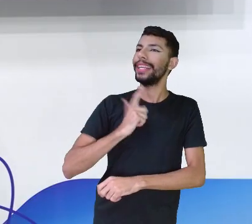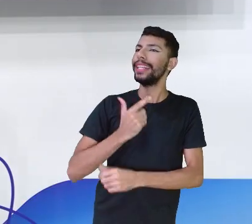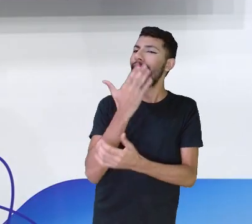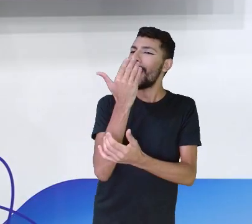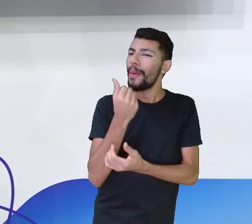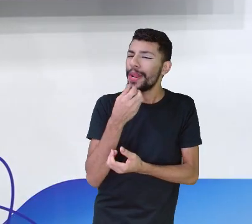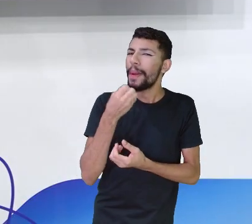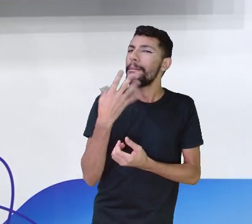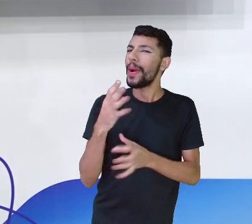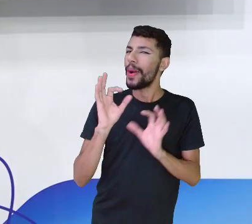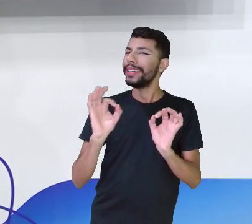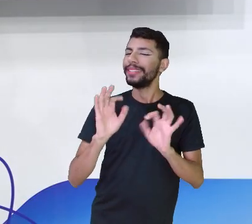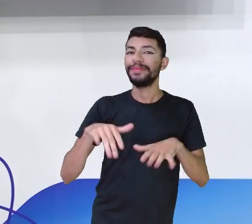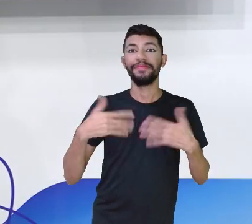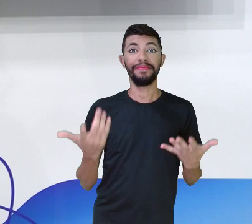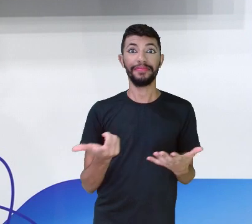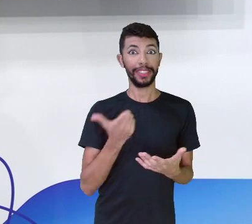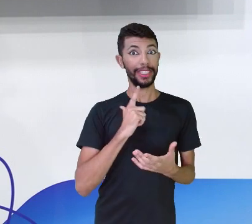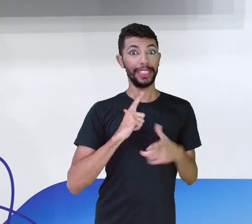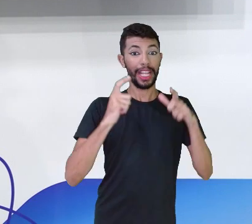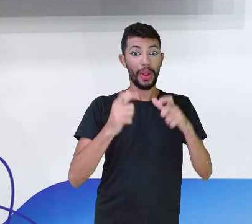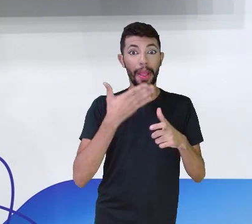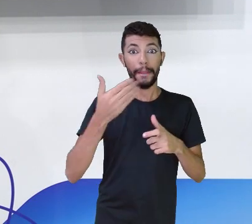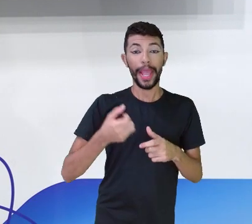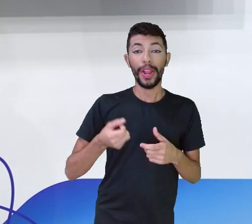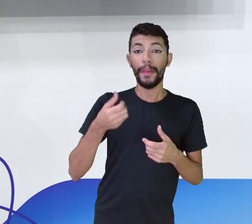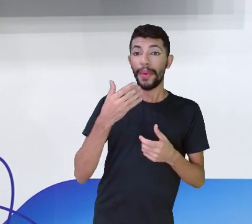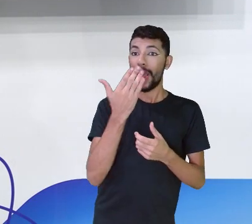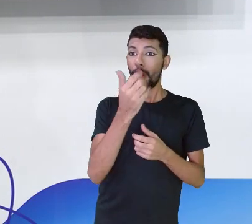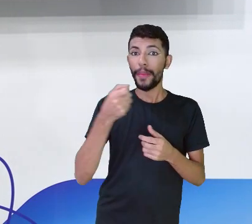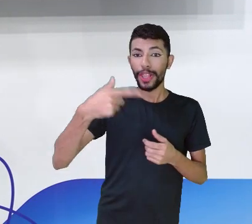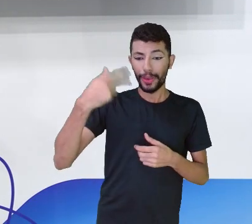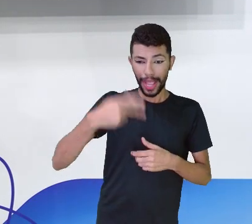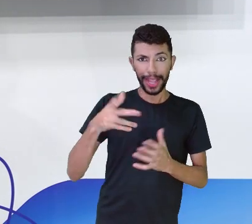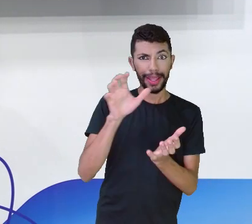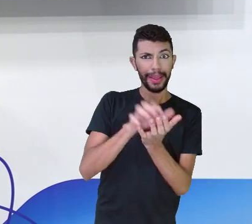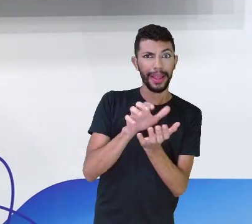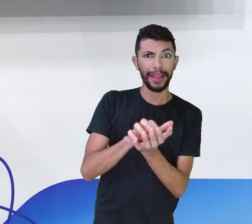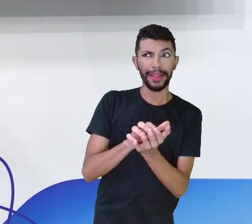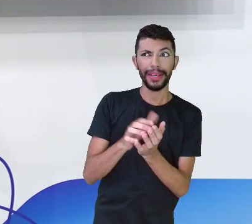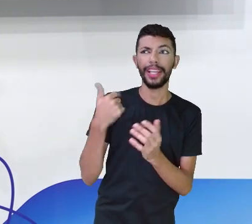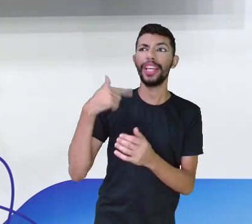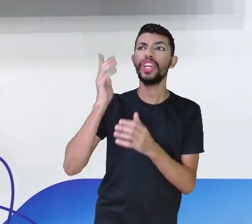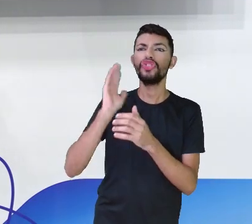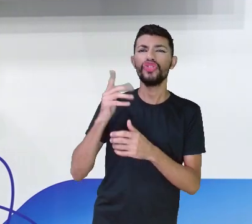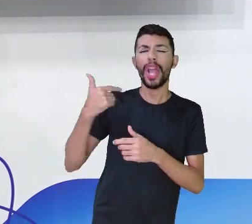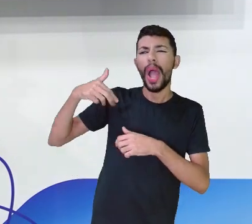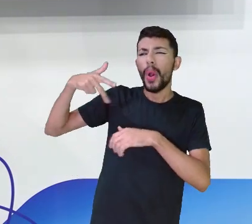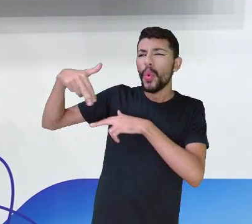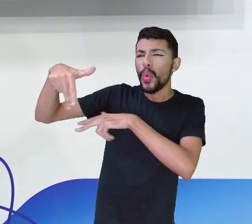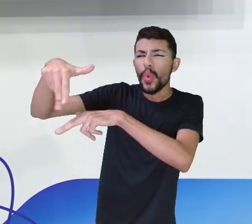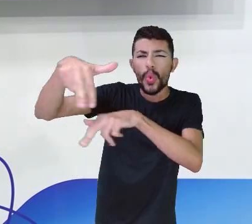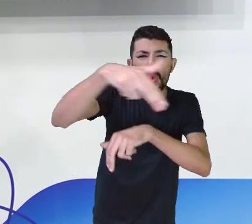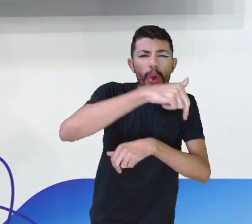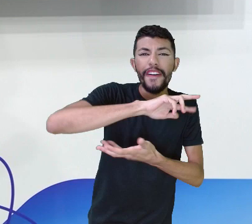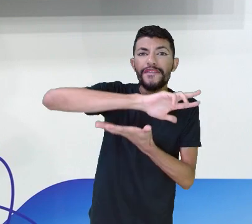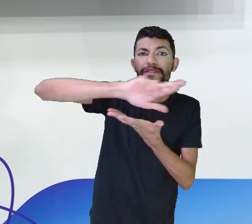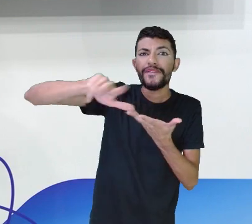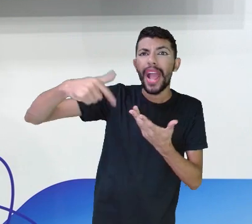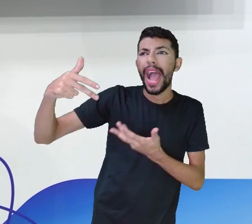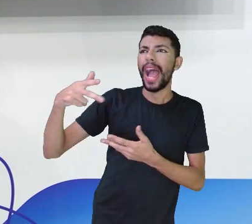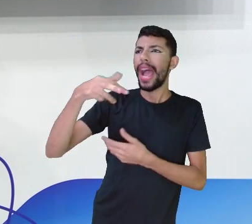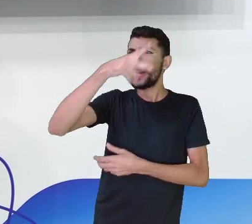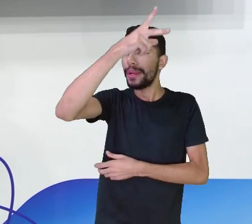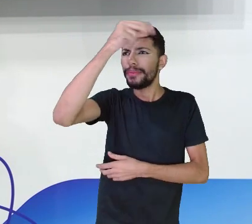gente. Tem lugar melhor para comer do que em Pernambuco. Eu já circulei em vários municípios, e em todos os municípios que eu